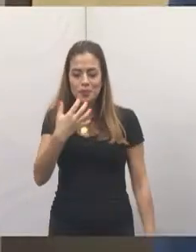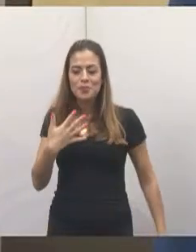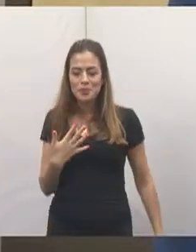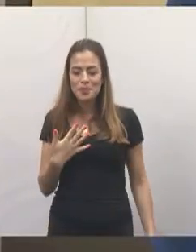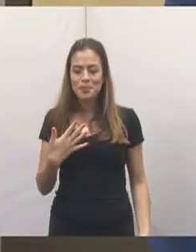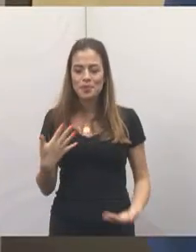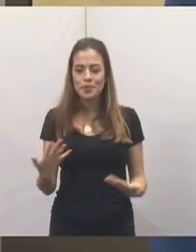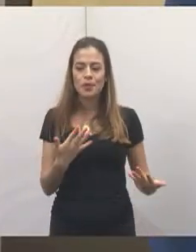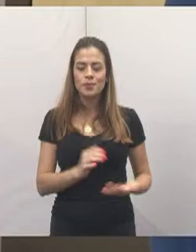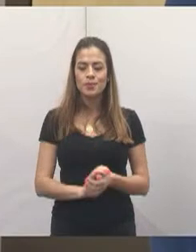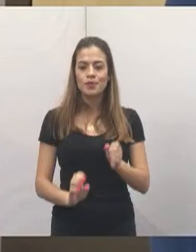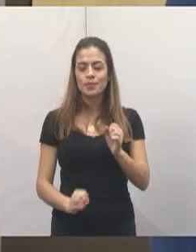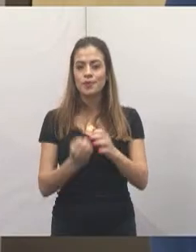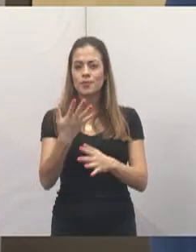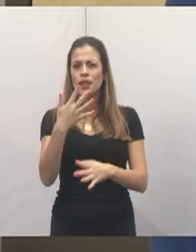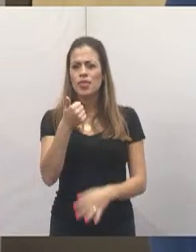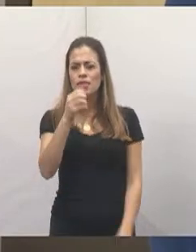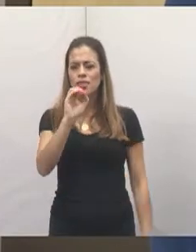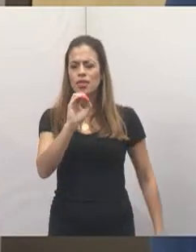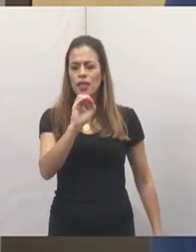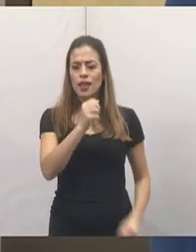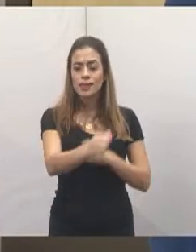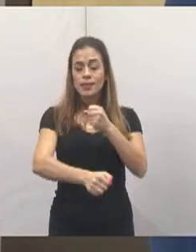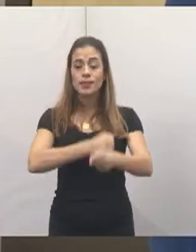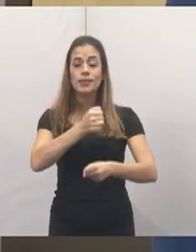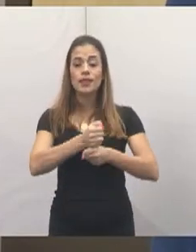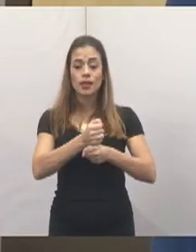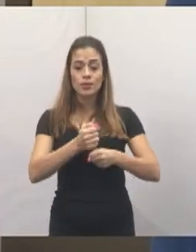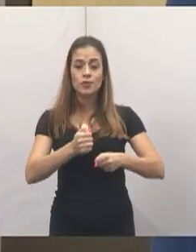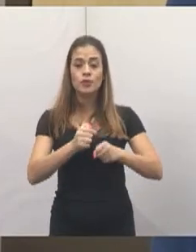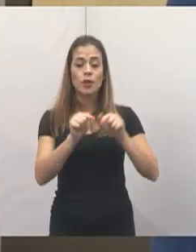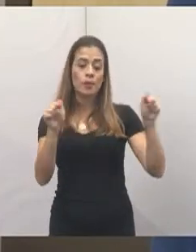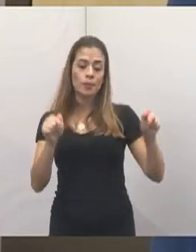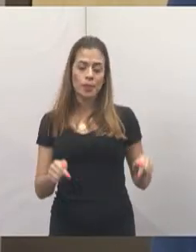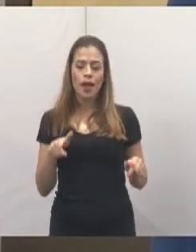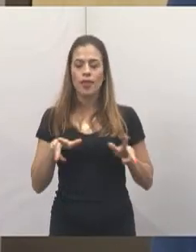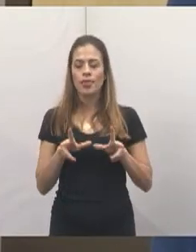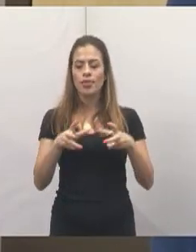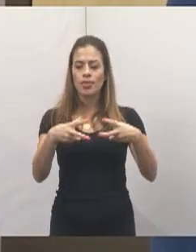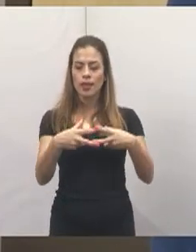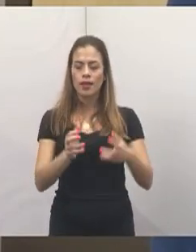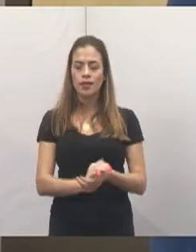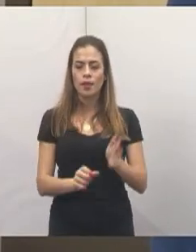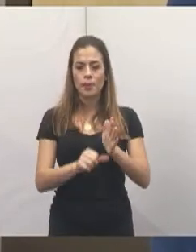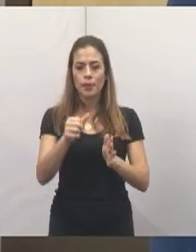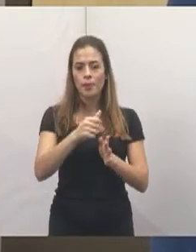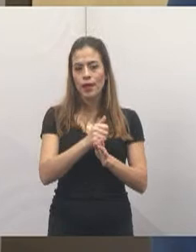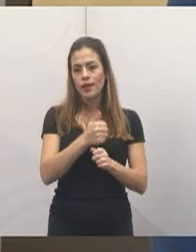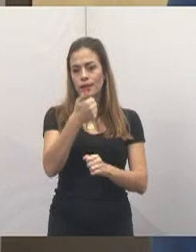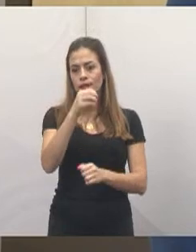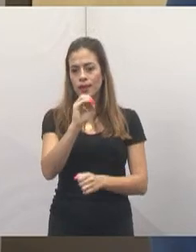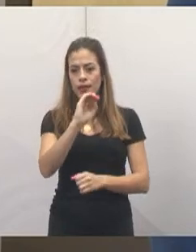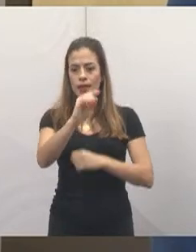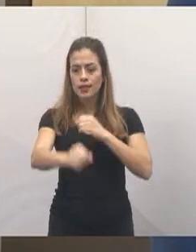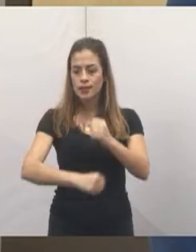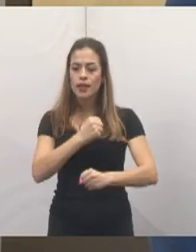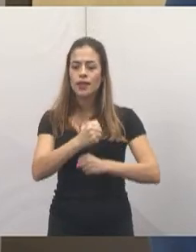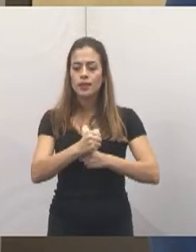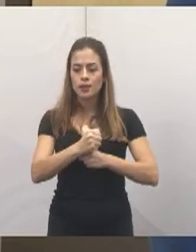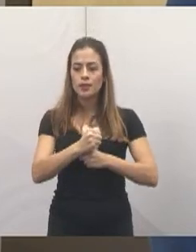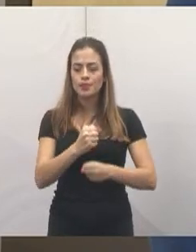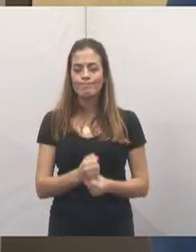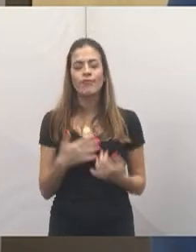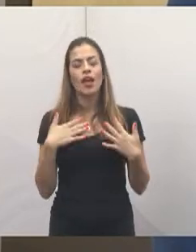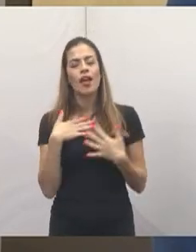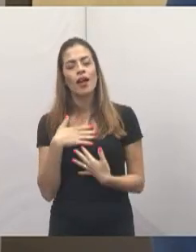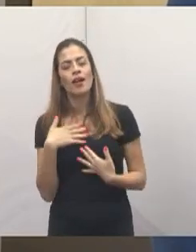vem eu completo 10 anos de serviço público aqui na casa, então perto dessa primeira década é muito satisfatório ver que a